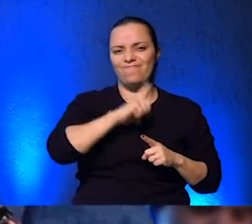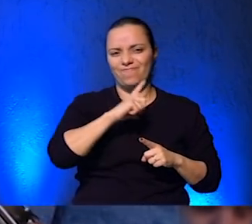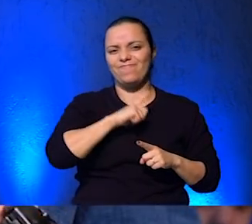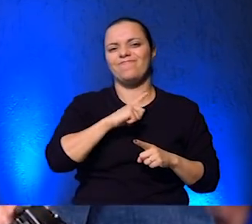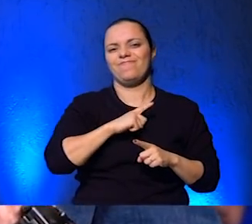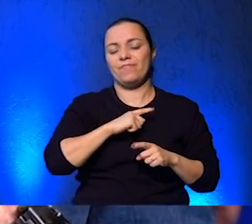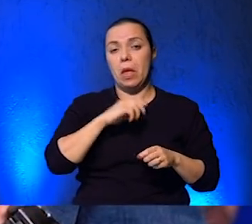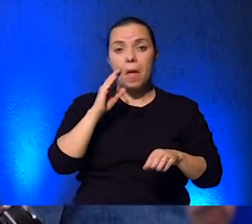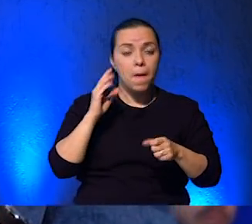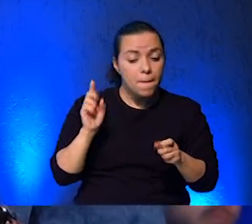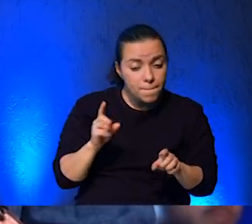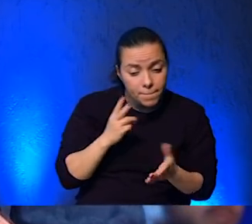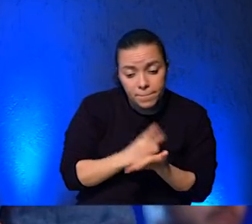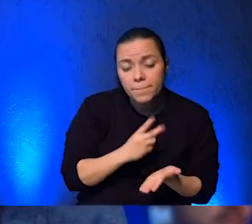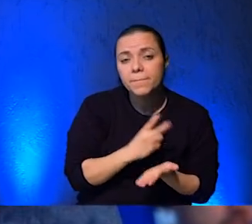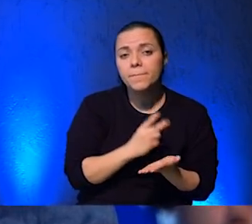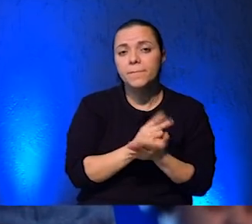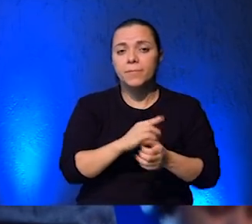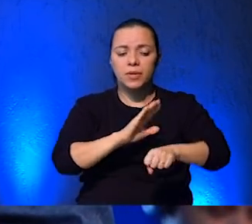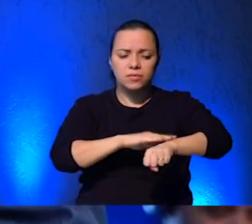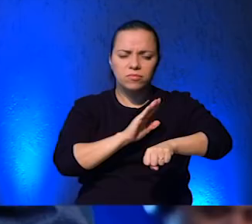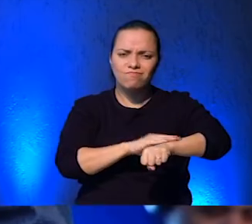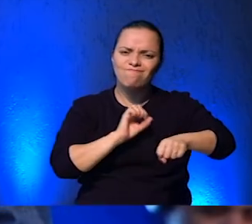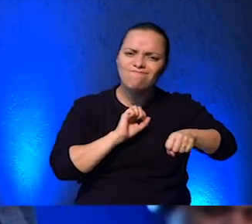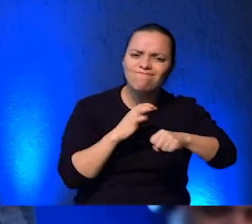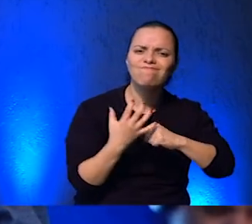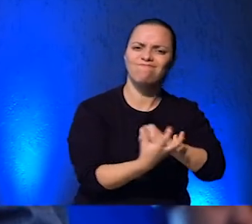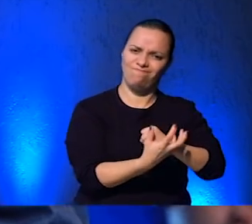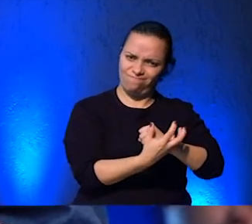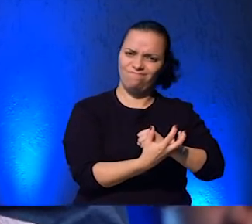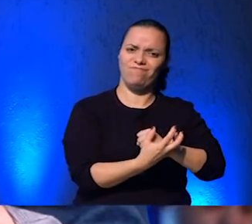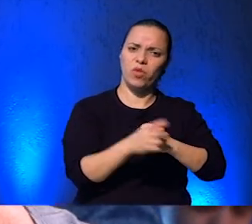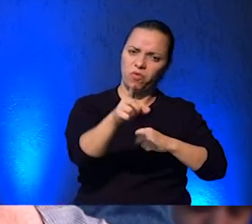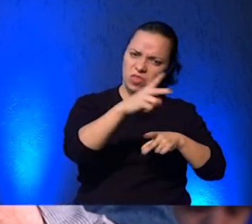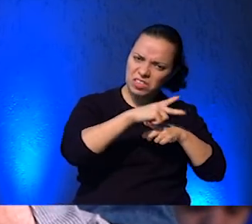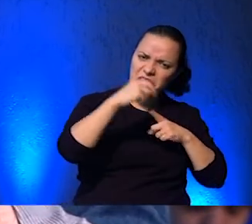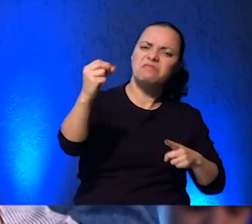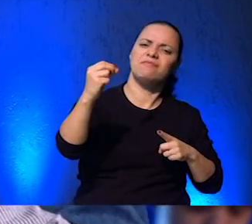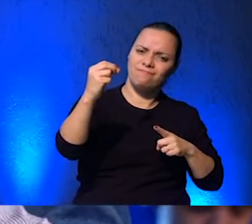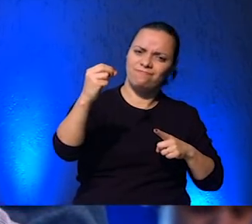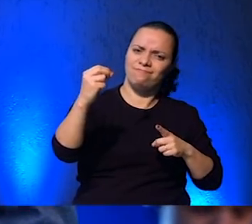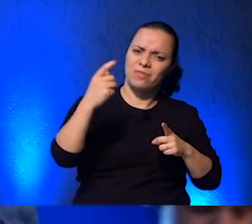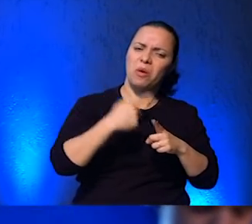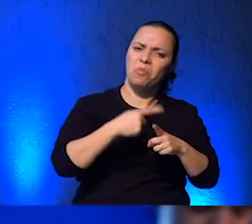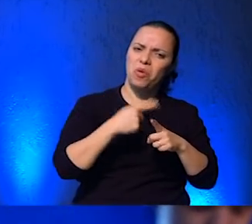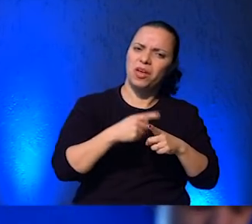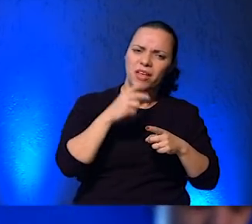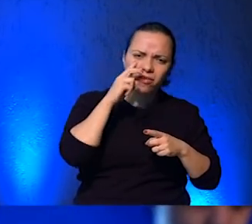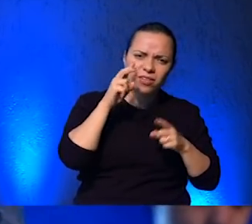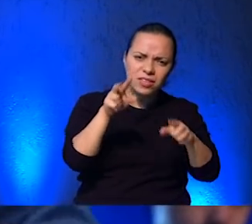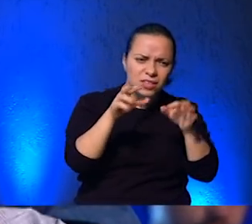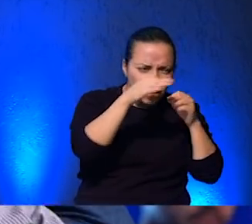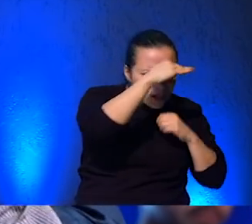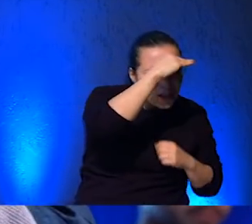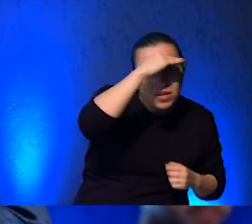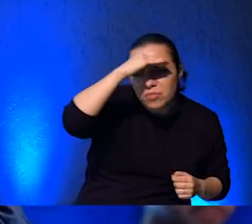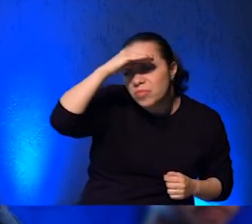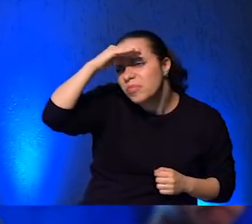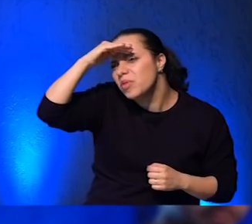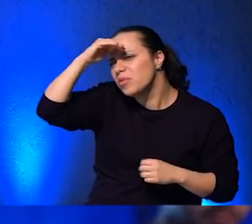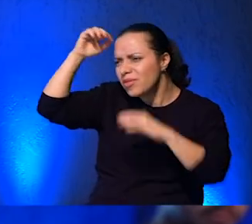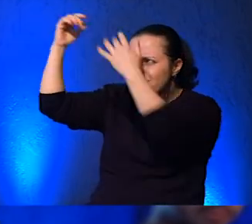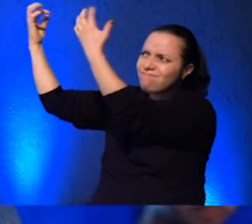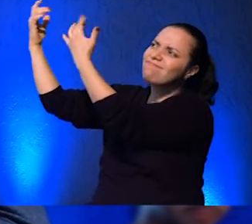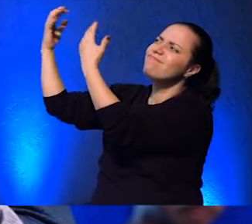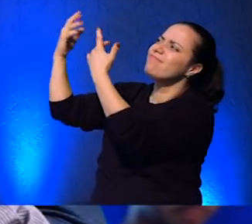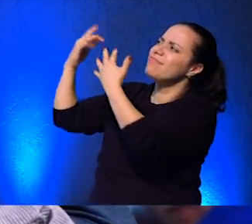no meio da provação você vai vencer porque você está buscando a benção jacó ele